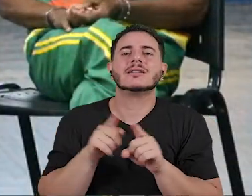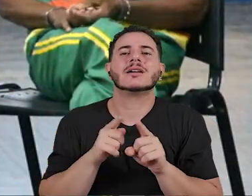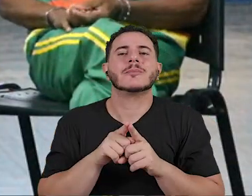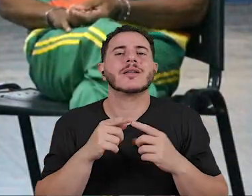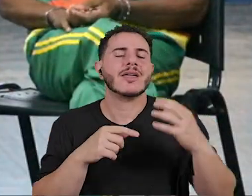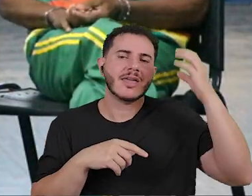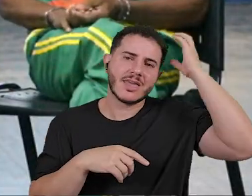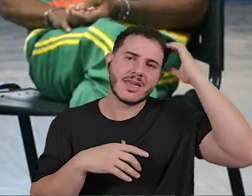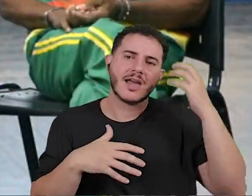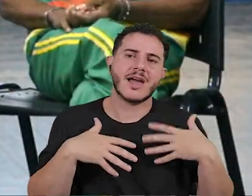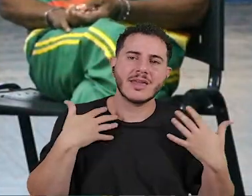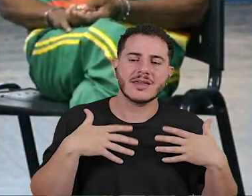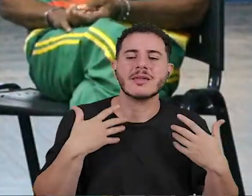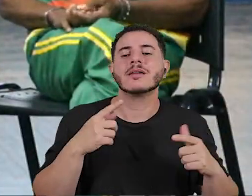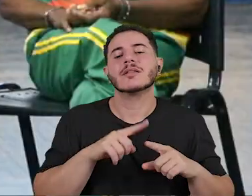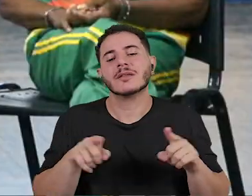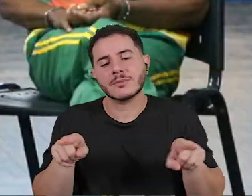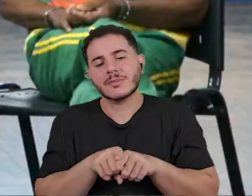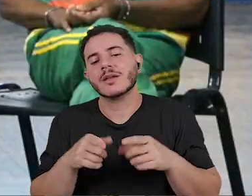Muita gente